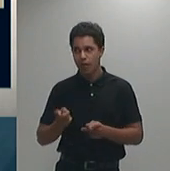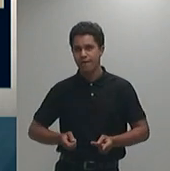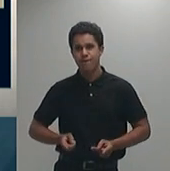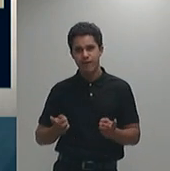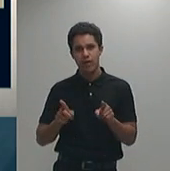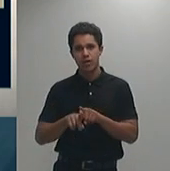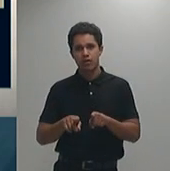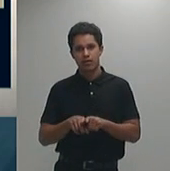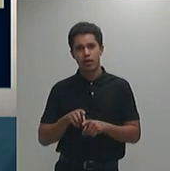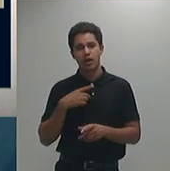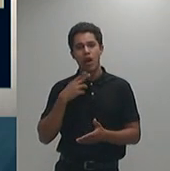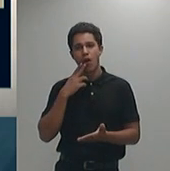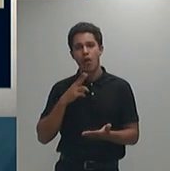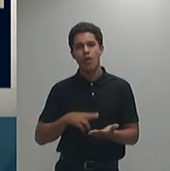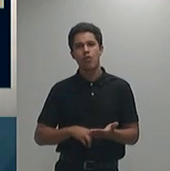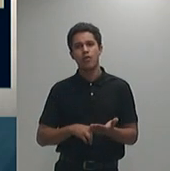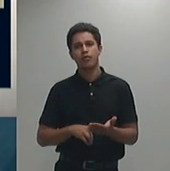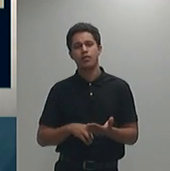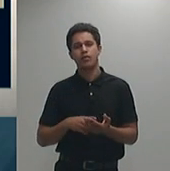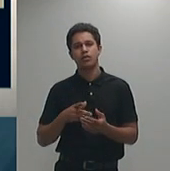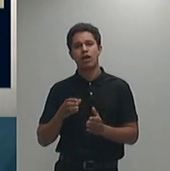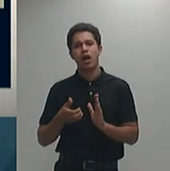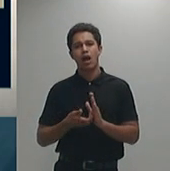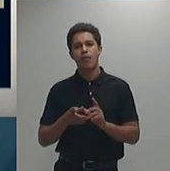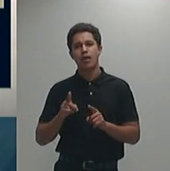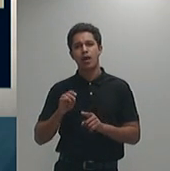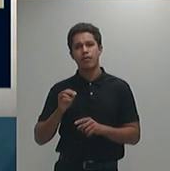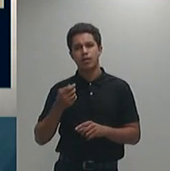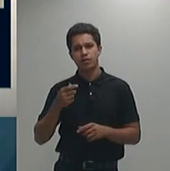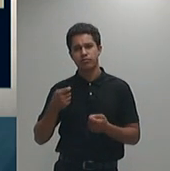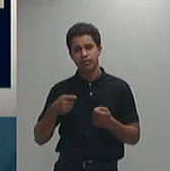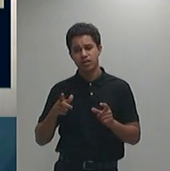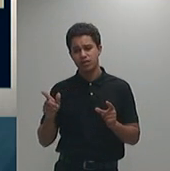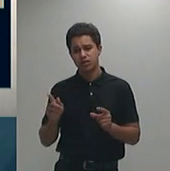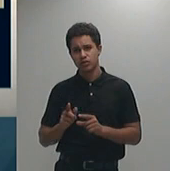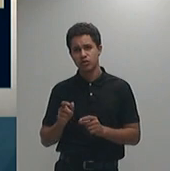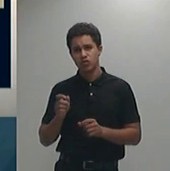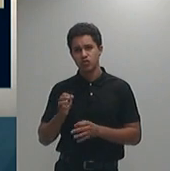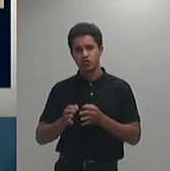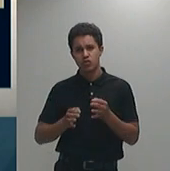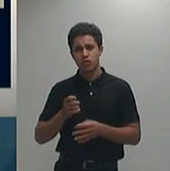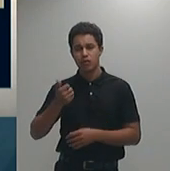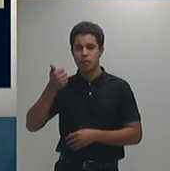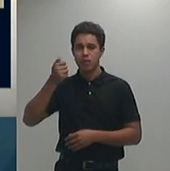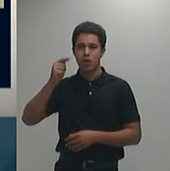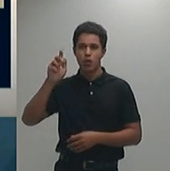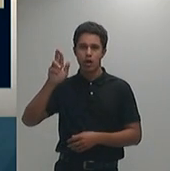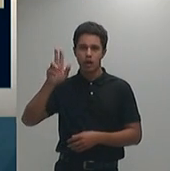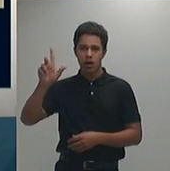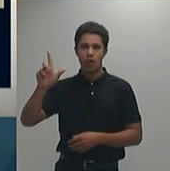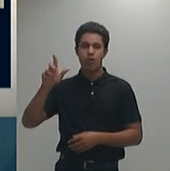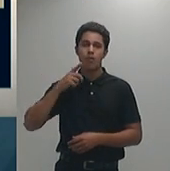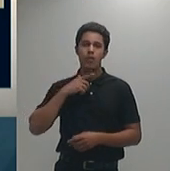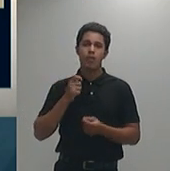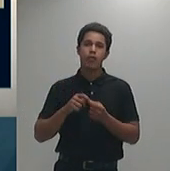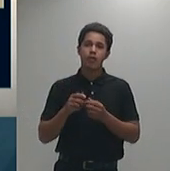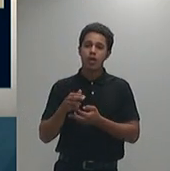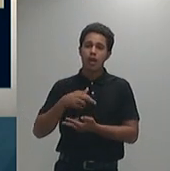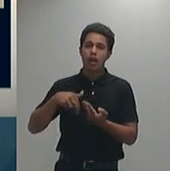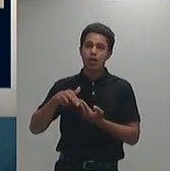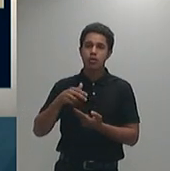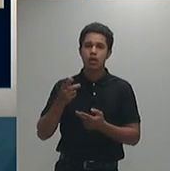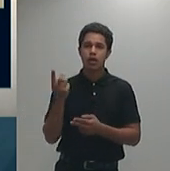supostamente ocorrido entre câmaras de arbitragem deve ser dirimido pelo juízo de primeiro grau por envolver em acidente que não se insere na competência